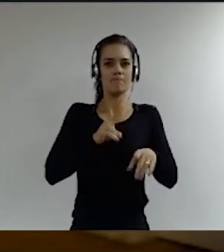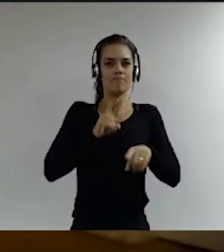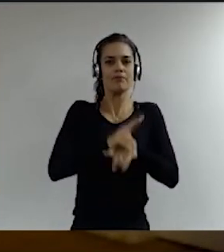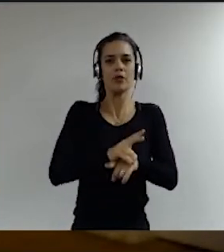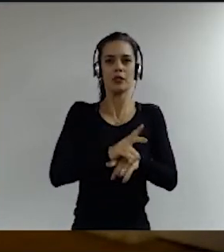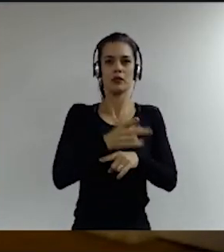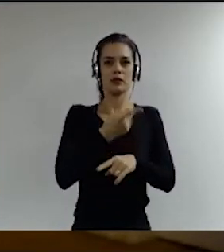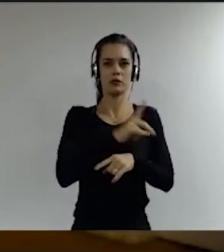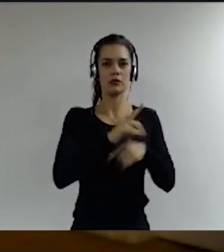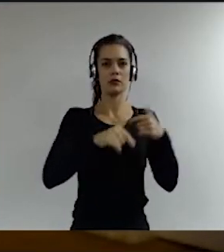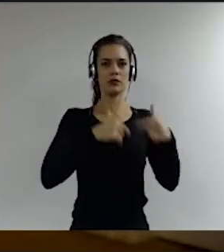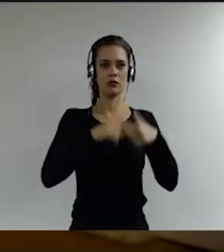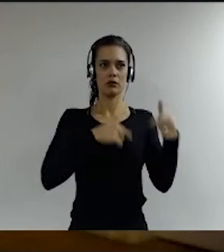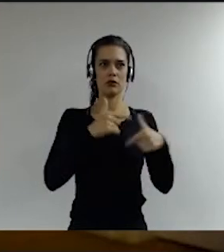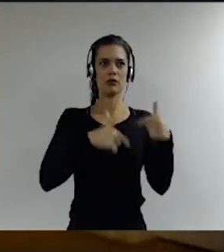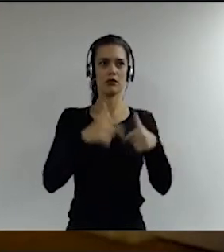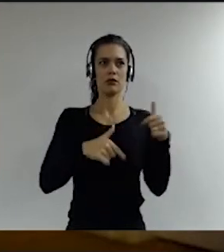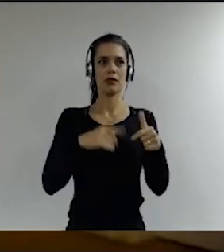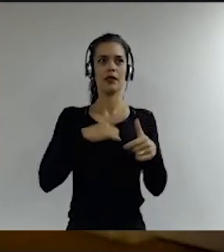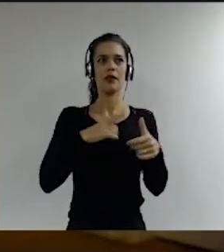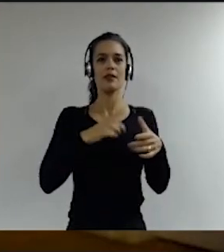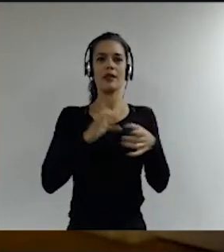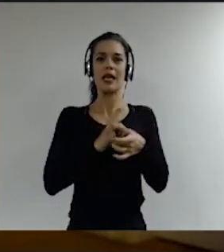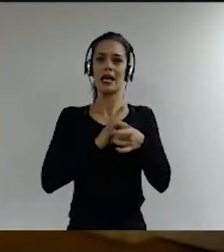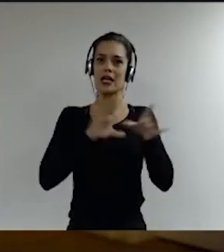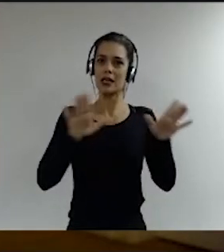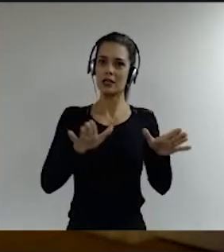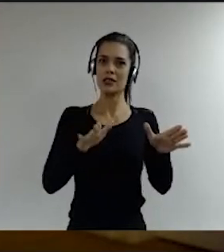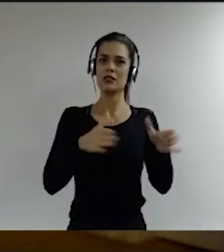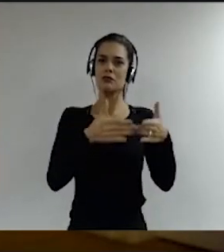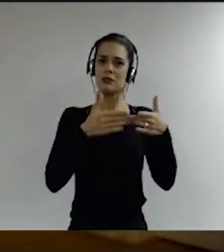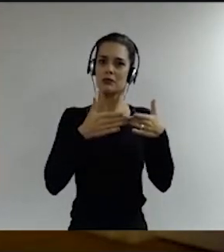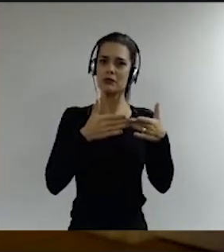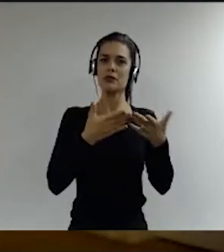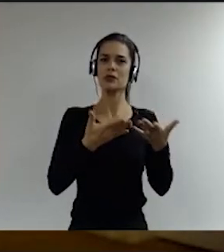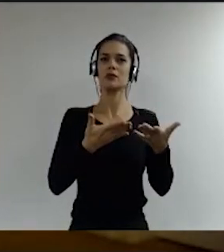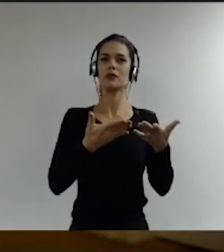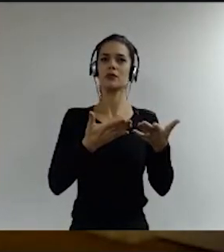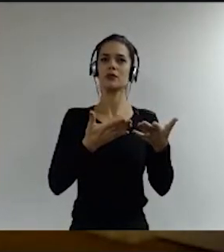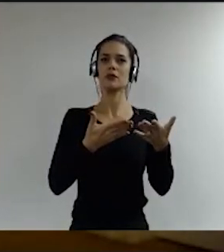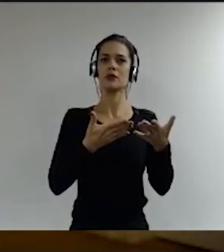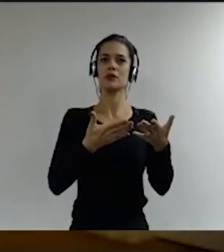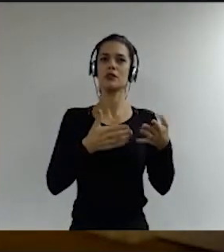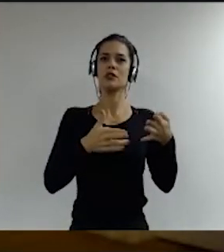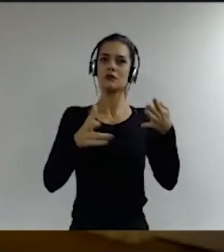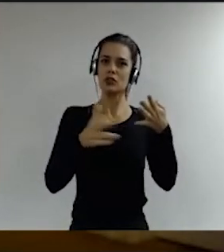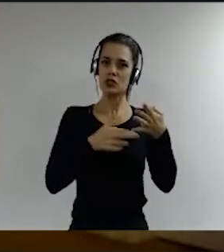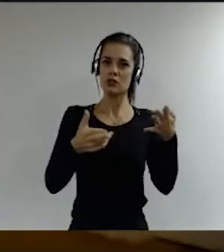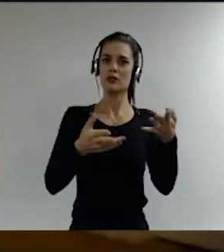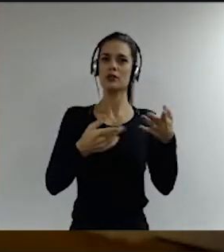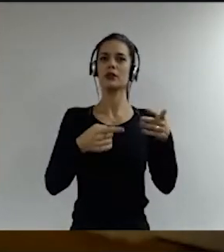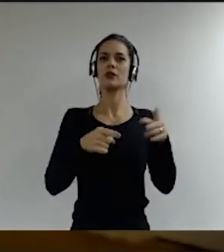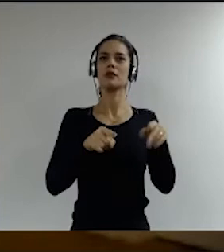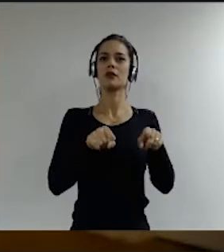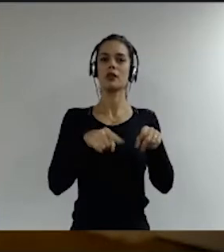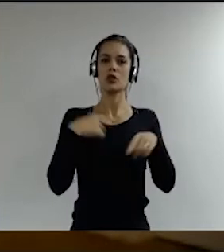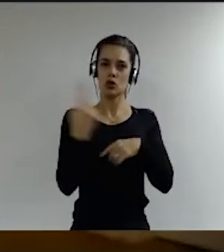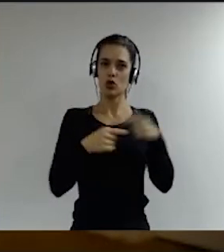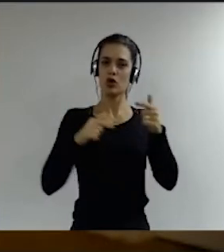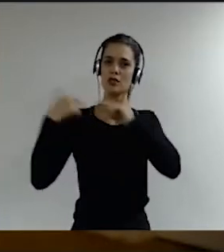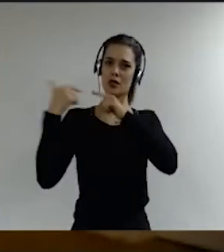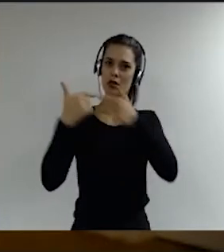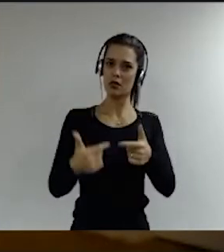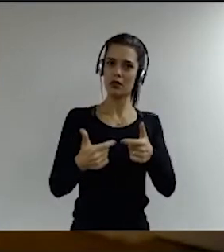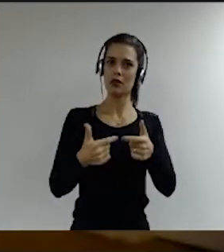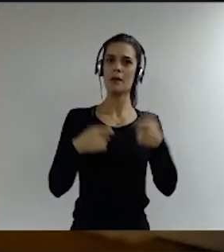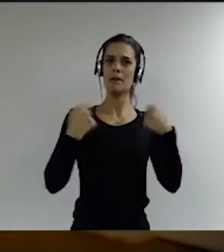seu exercício, que tenha liberdade de peticionar, de requerer, de falar, na nossa tradição,